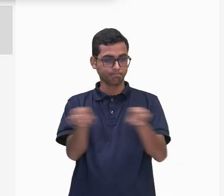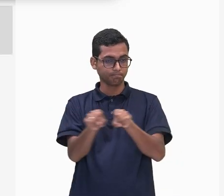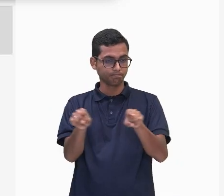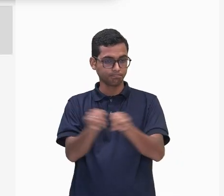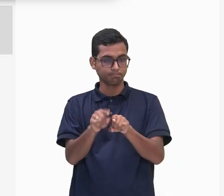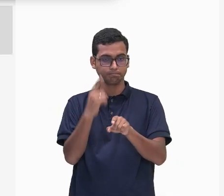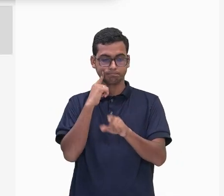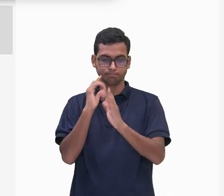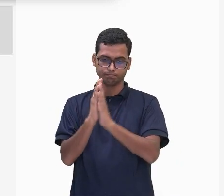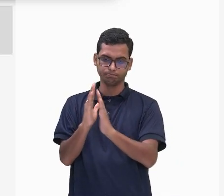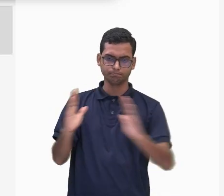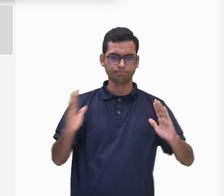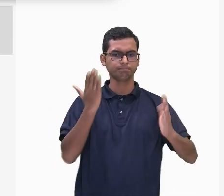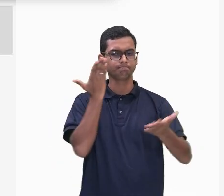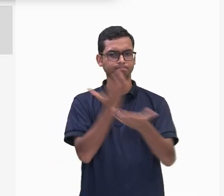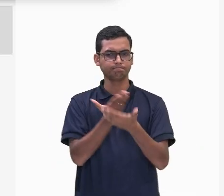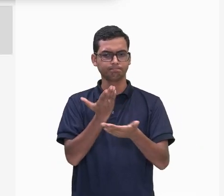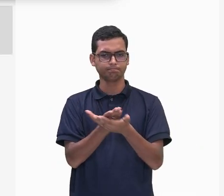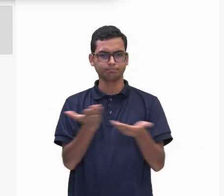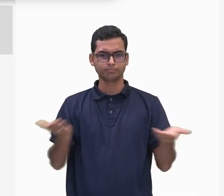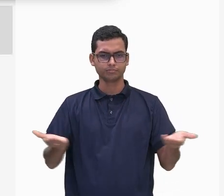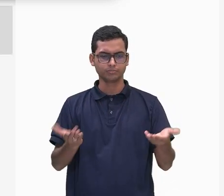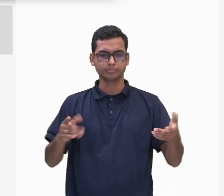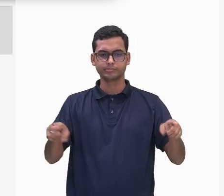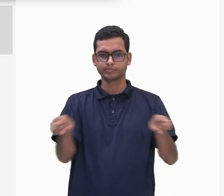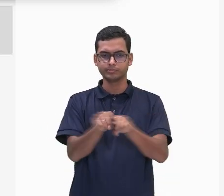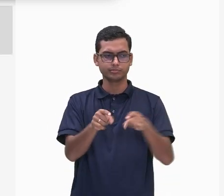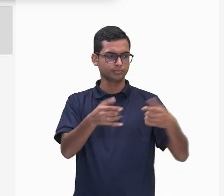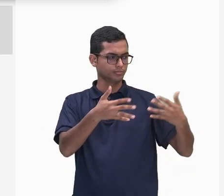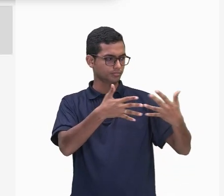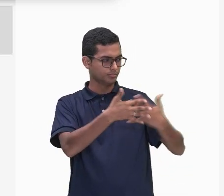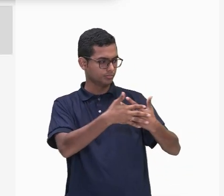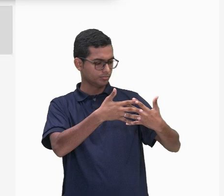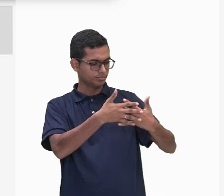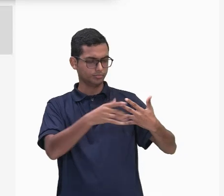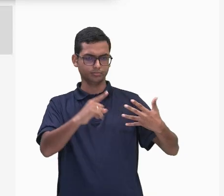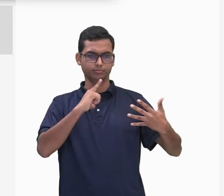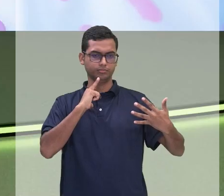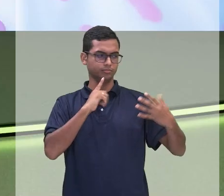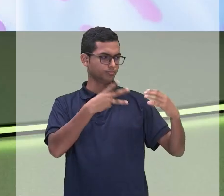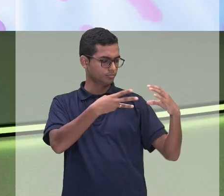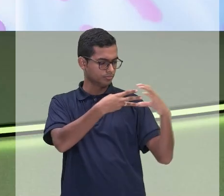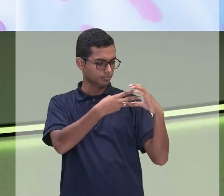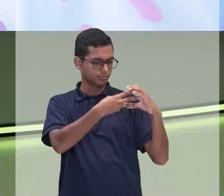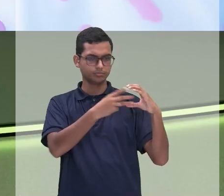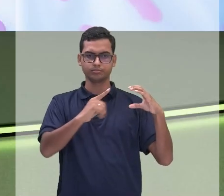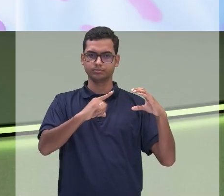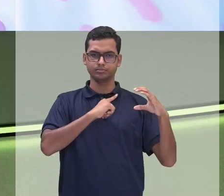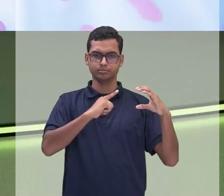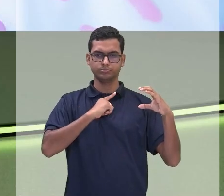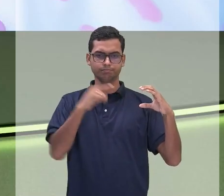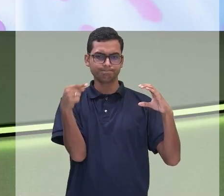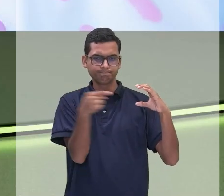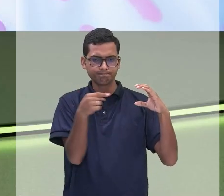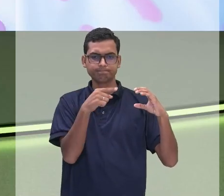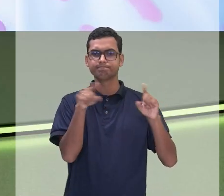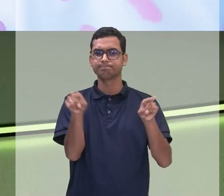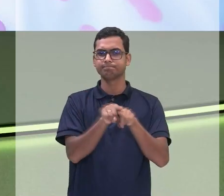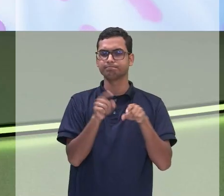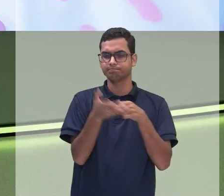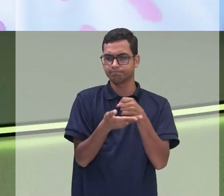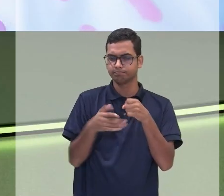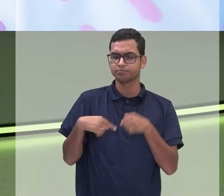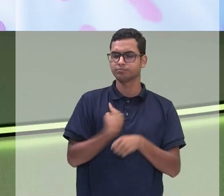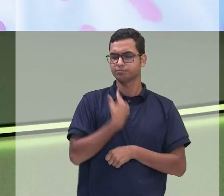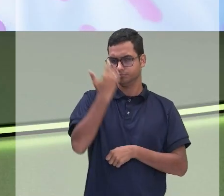no decorrer dessa aula que os tecidos, a gente já sabe que eles são formados por células, tá? Então, essa é a base para a gente